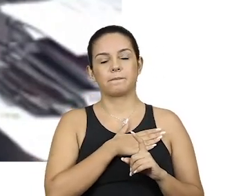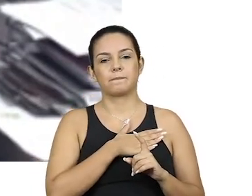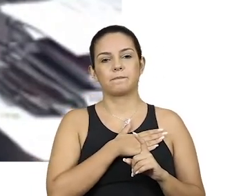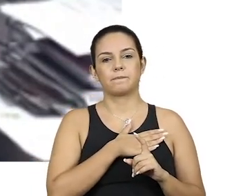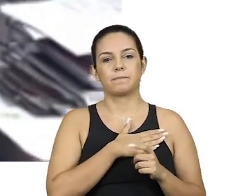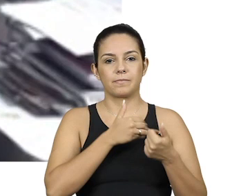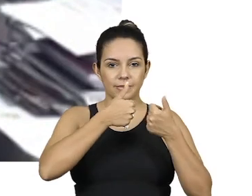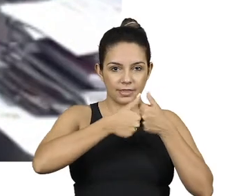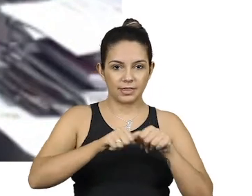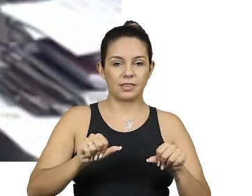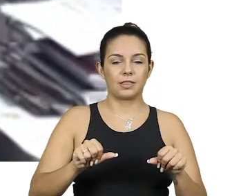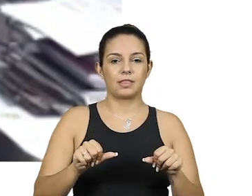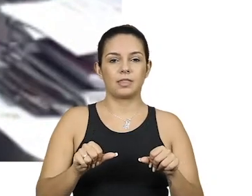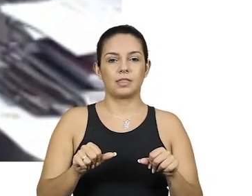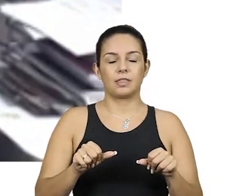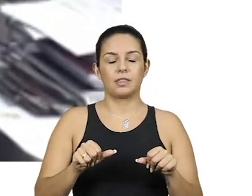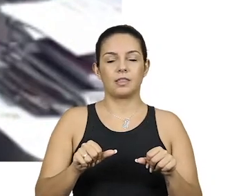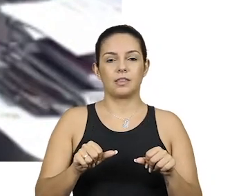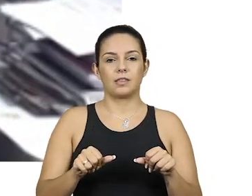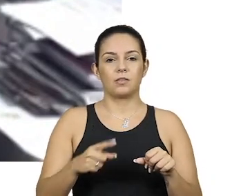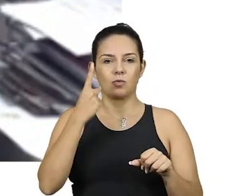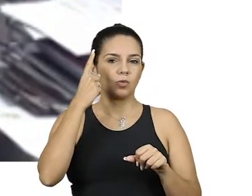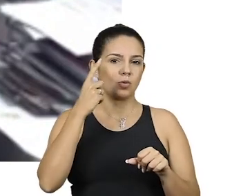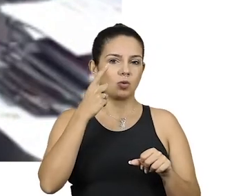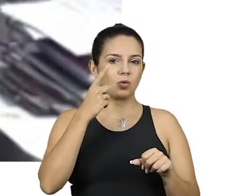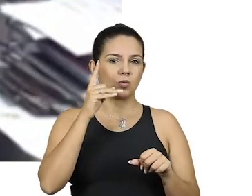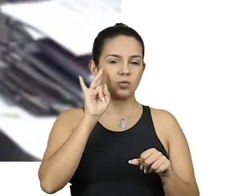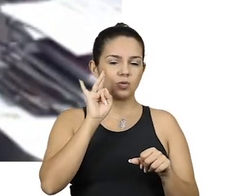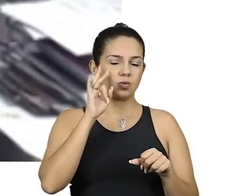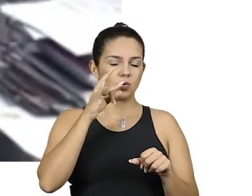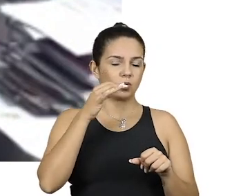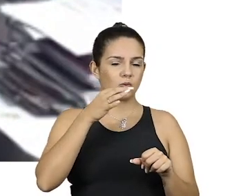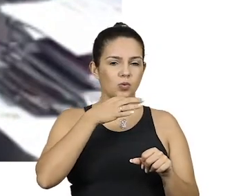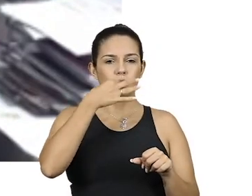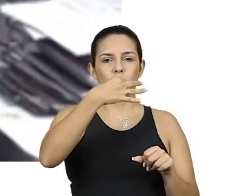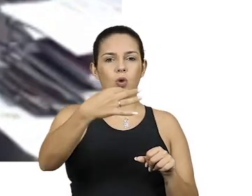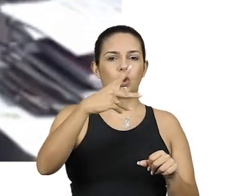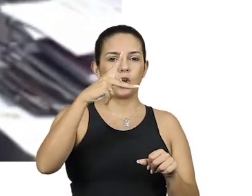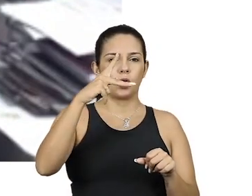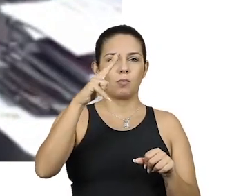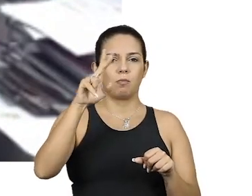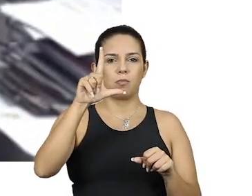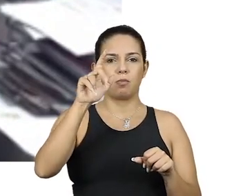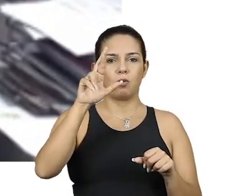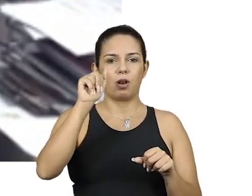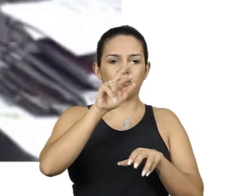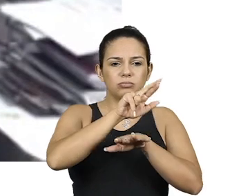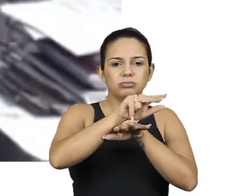estar emitindo um som plural através de tantos